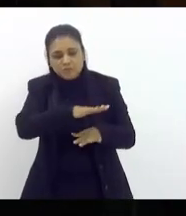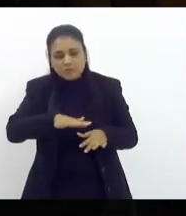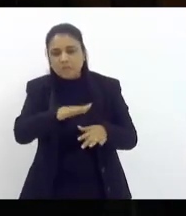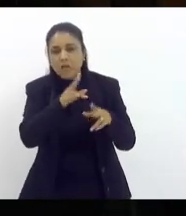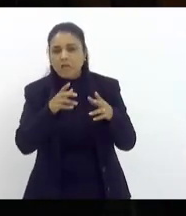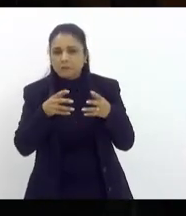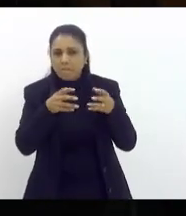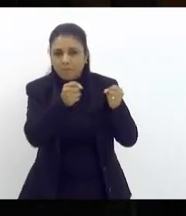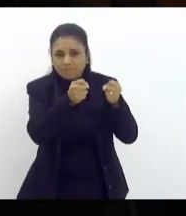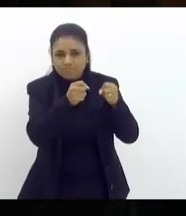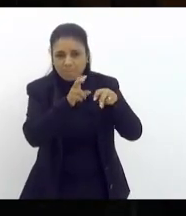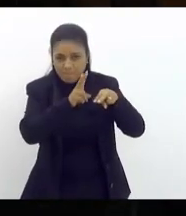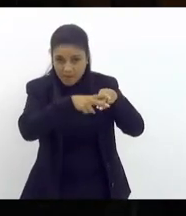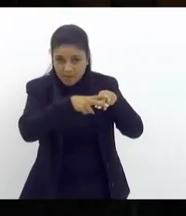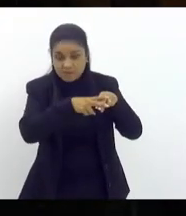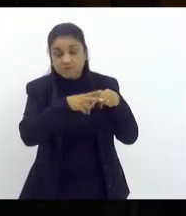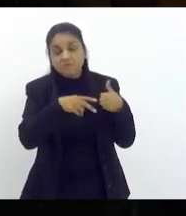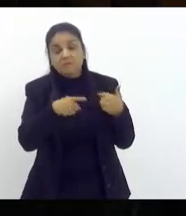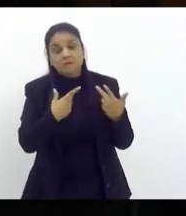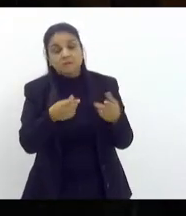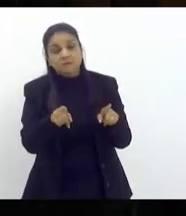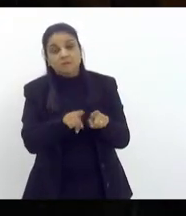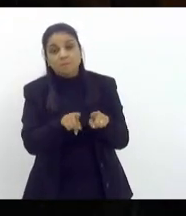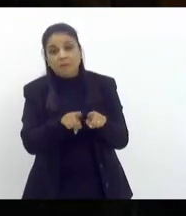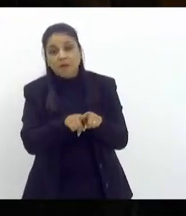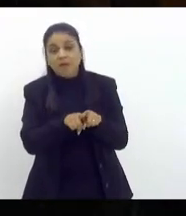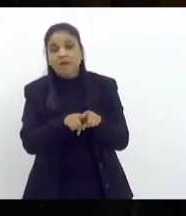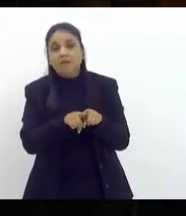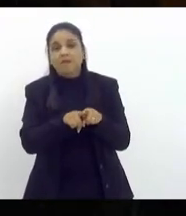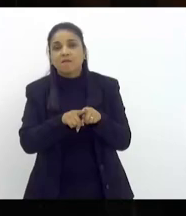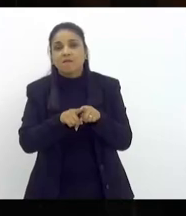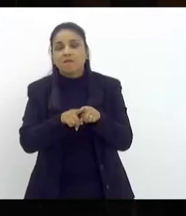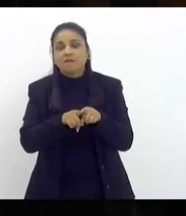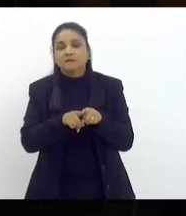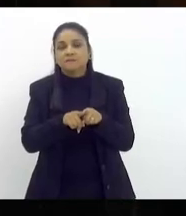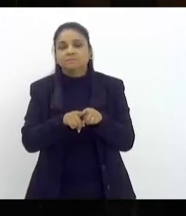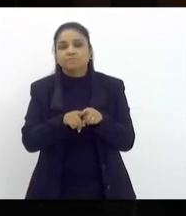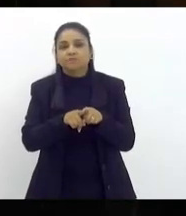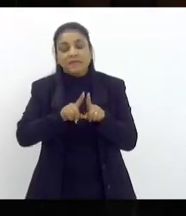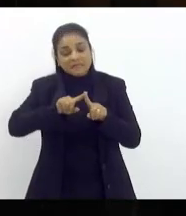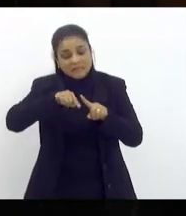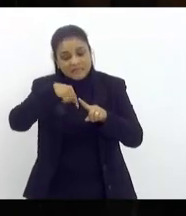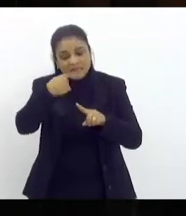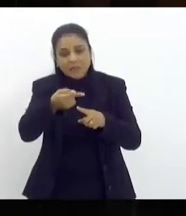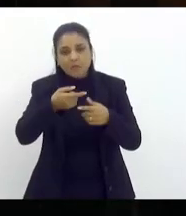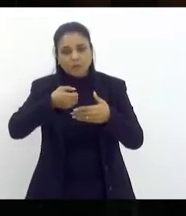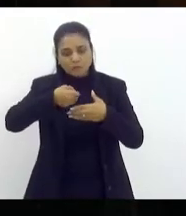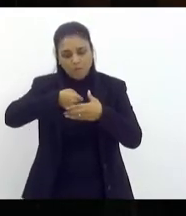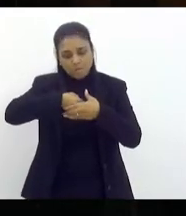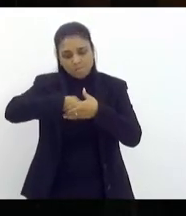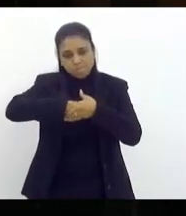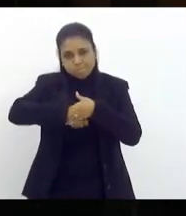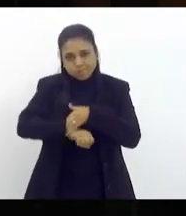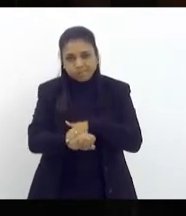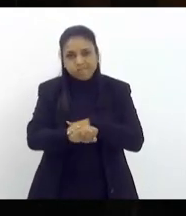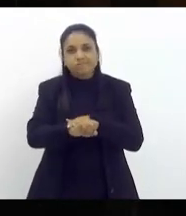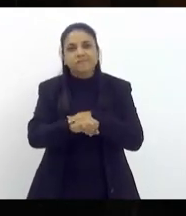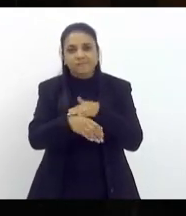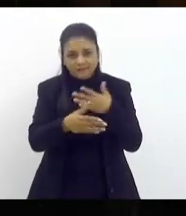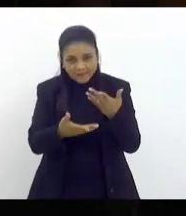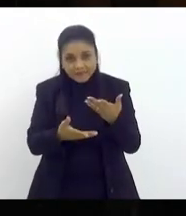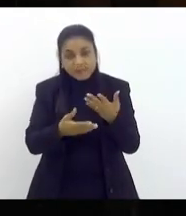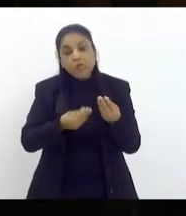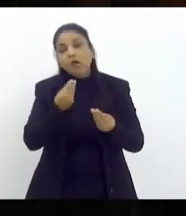inóspito mas também com relação ao processo pois o parto né como é que essa mulher vai poder